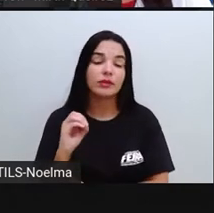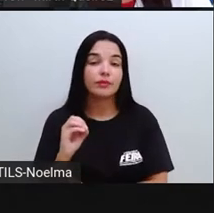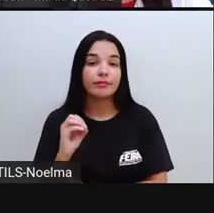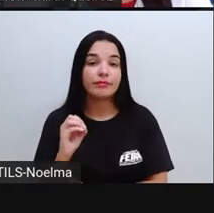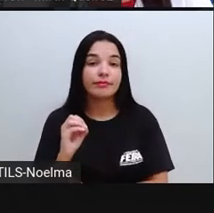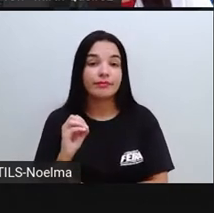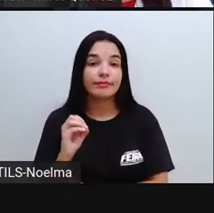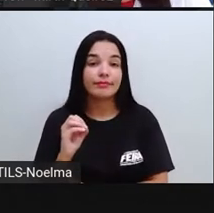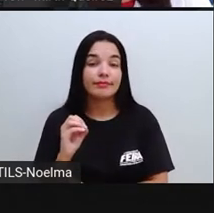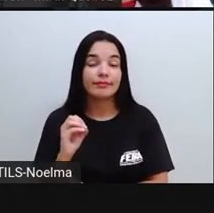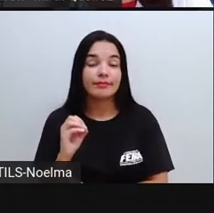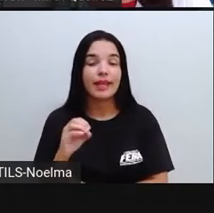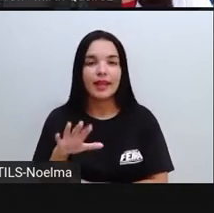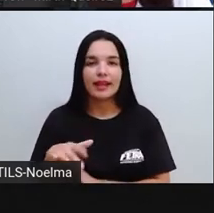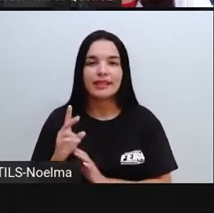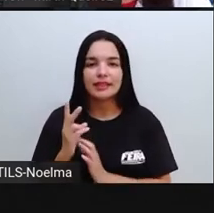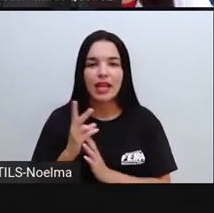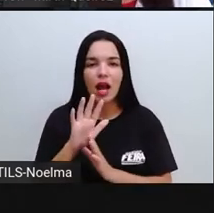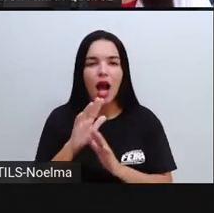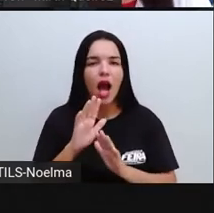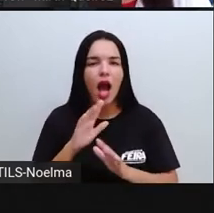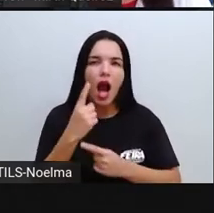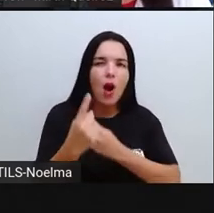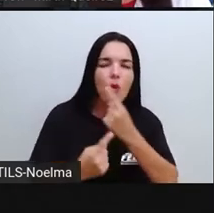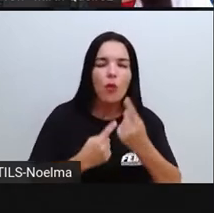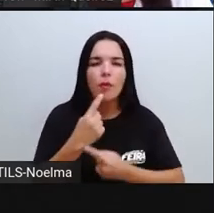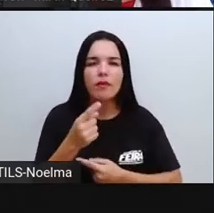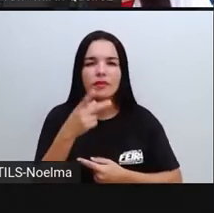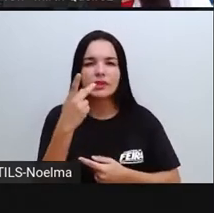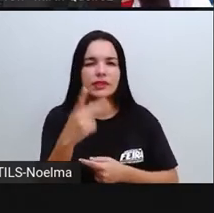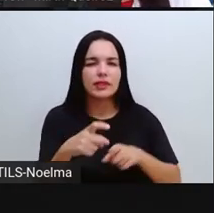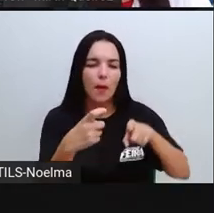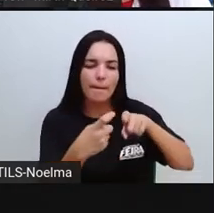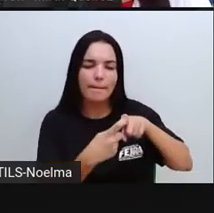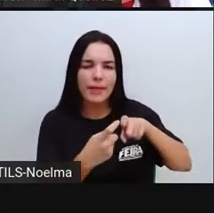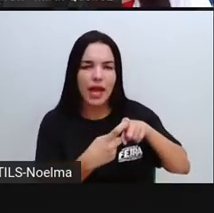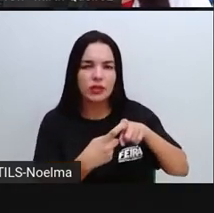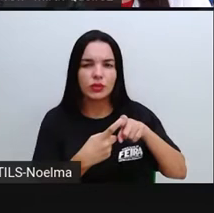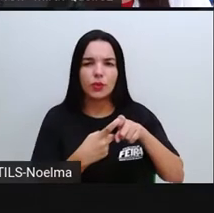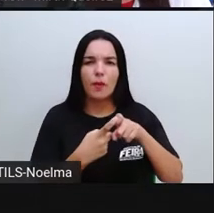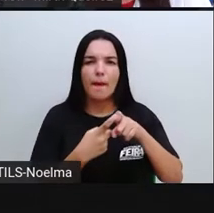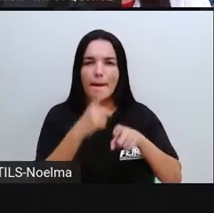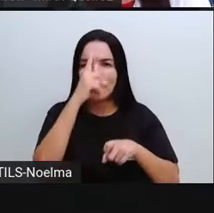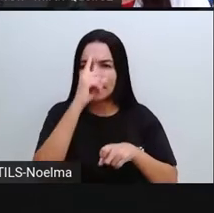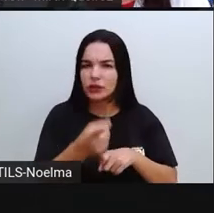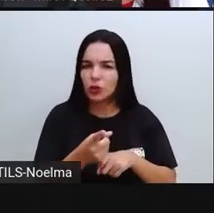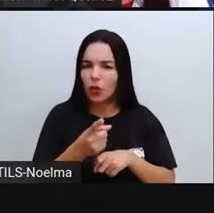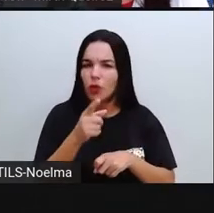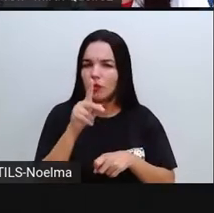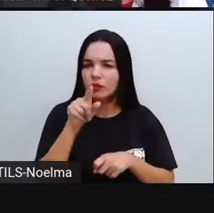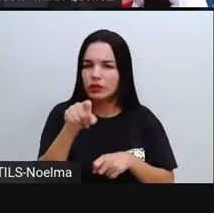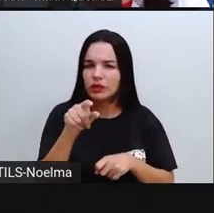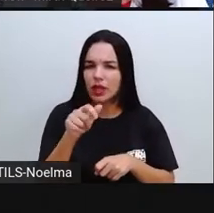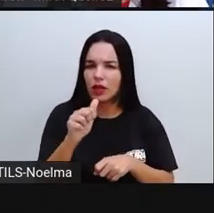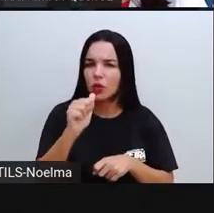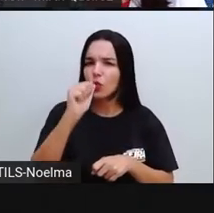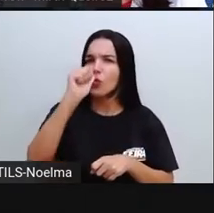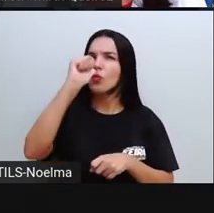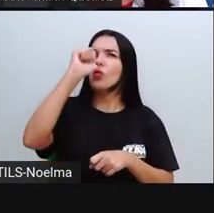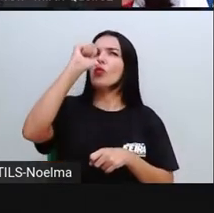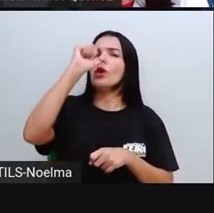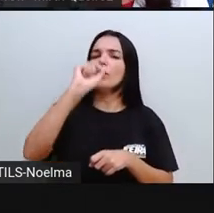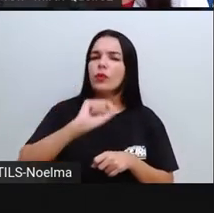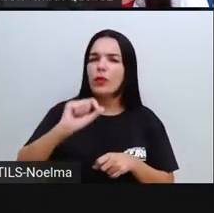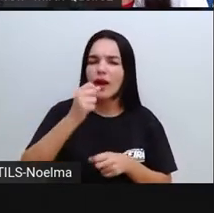Alguma vez seu médico prescreveu para você ou alguém da sua família tomar 1 litro de xarope? Vocês já viram